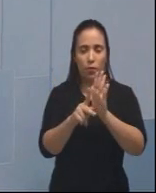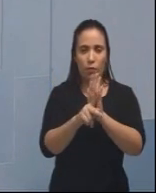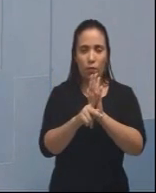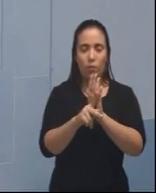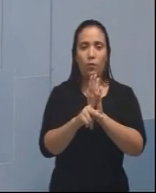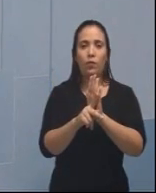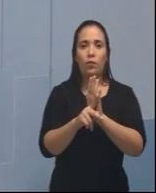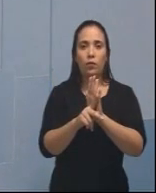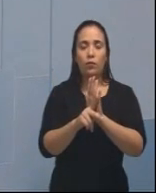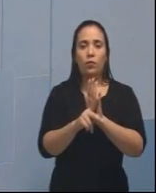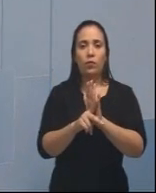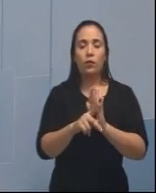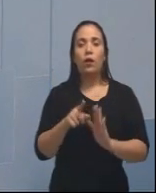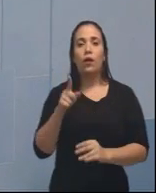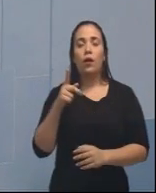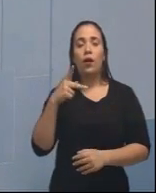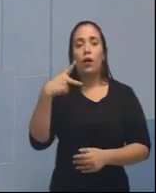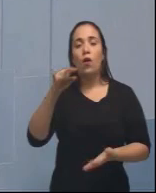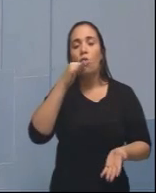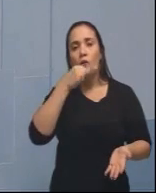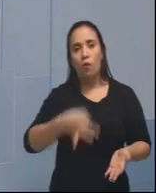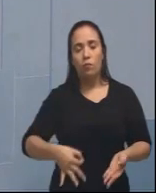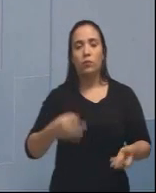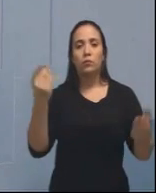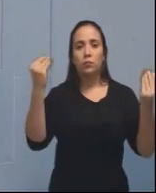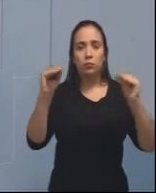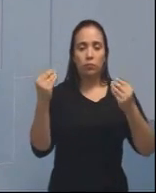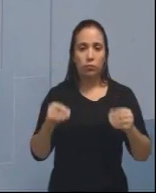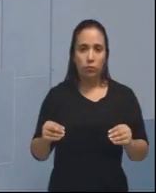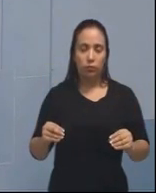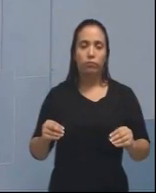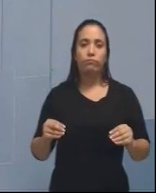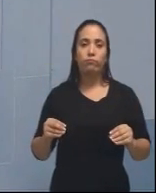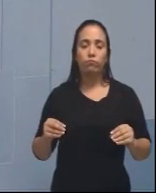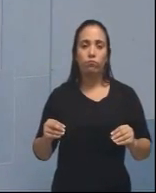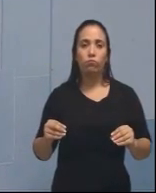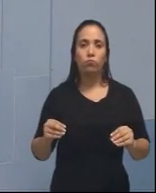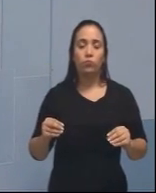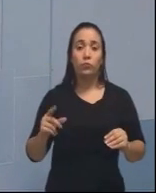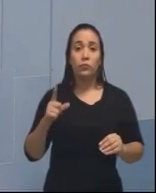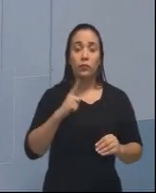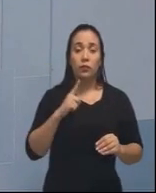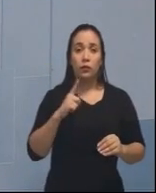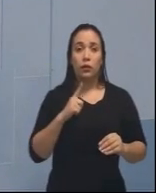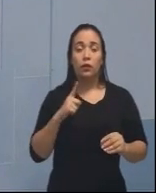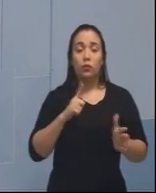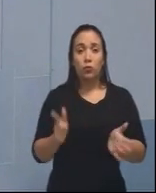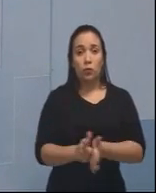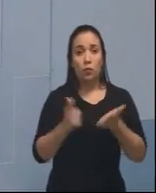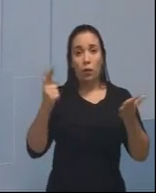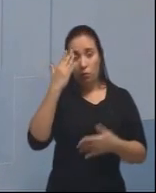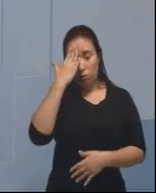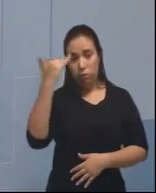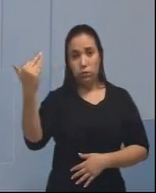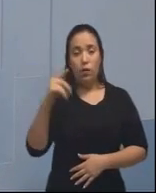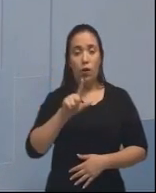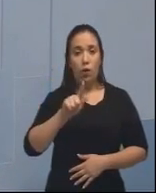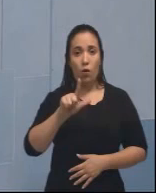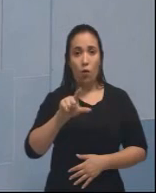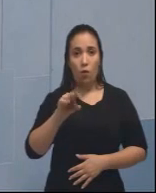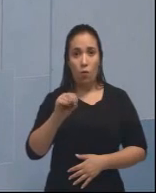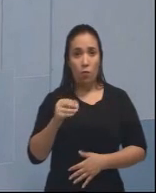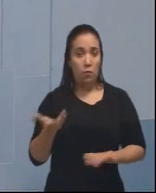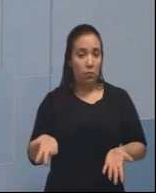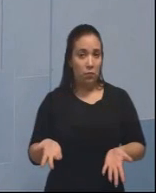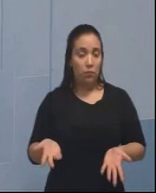fora do mercado das comunicações, saiu dentro dos maiores jornais do Brasil, que é o Globo. Não sei como permitiram,